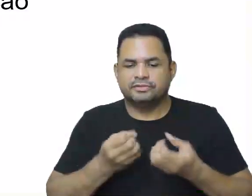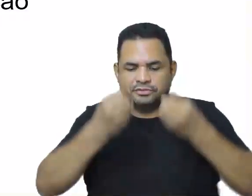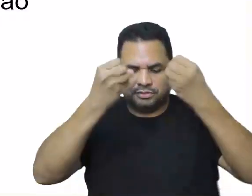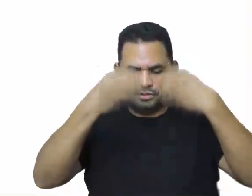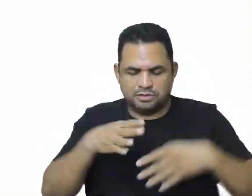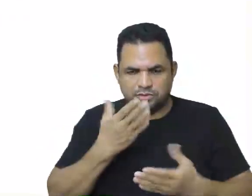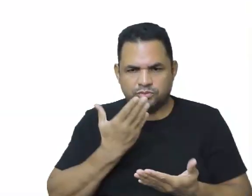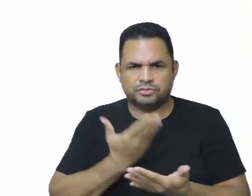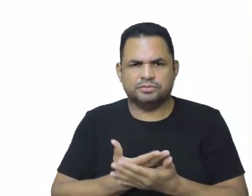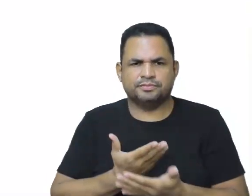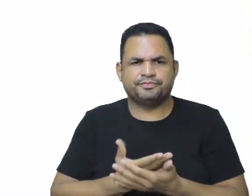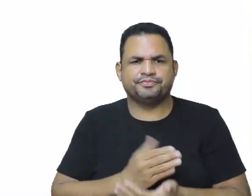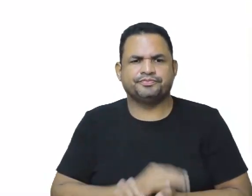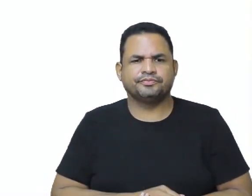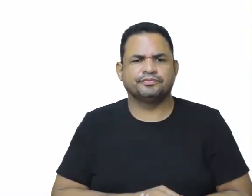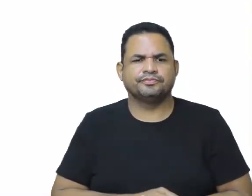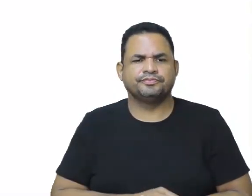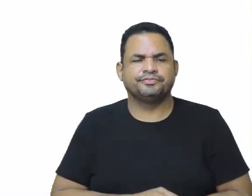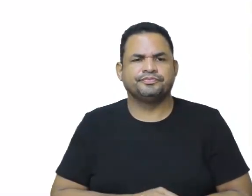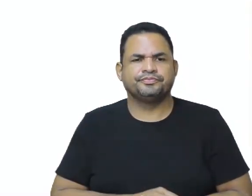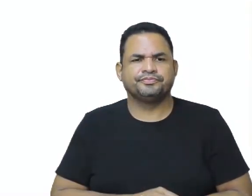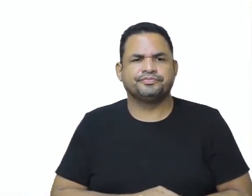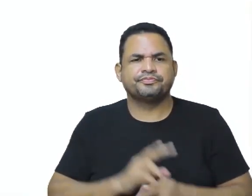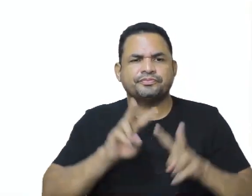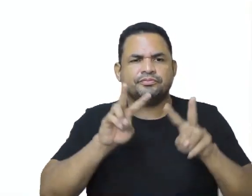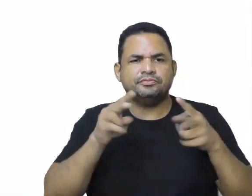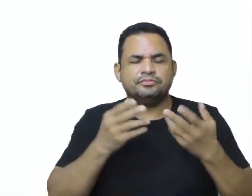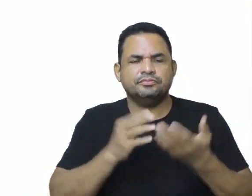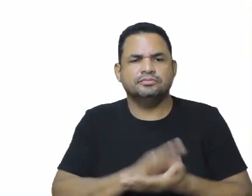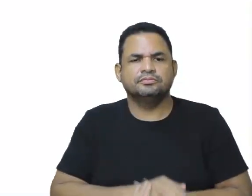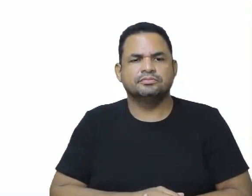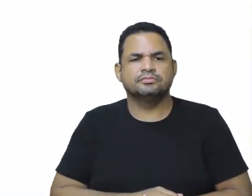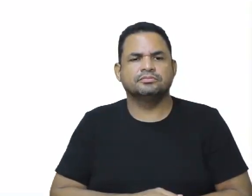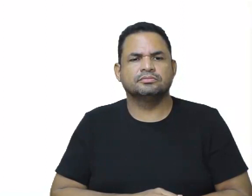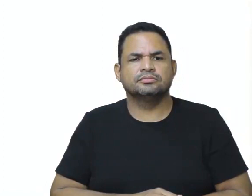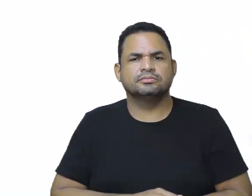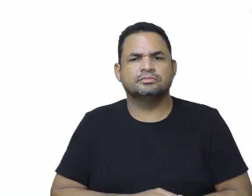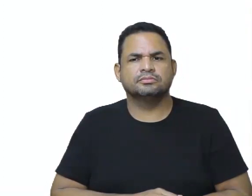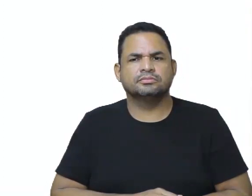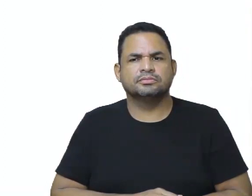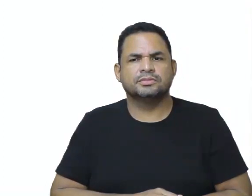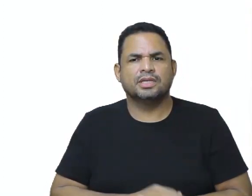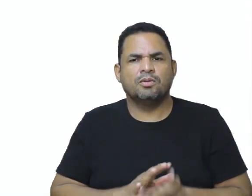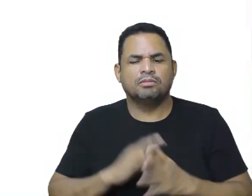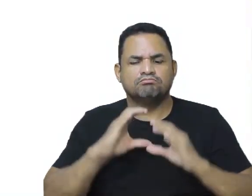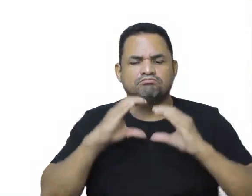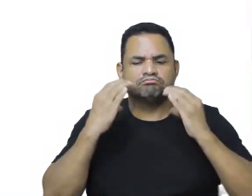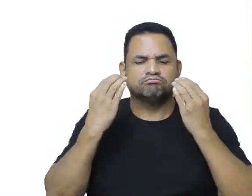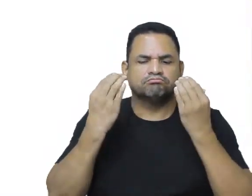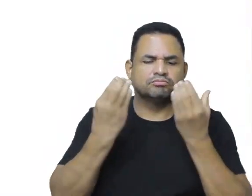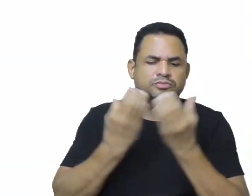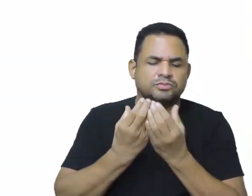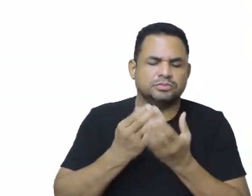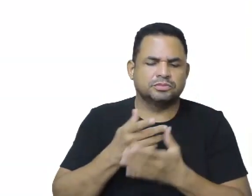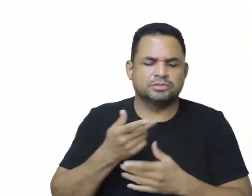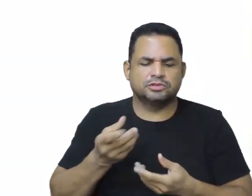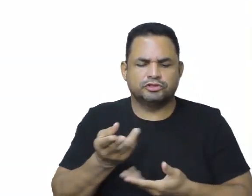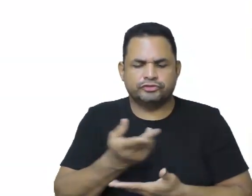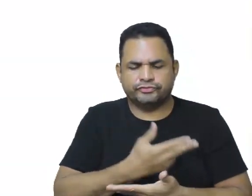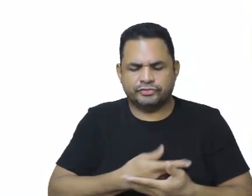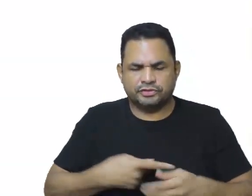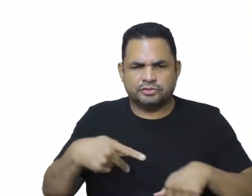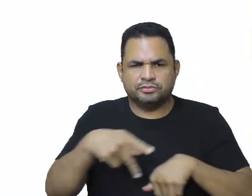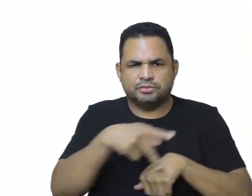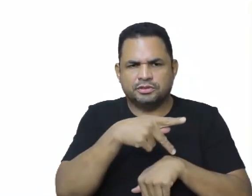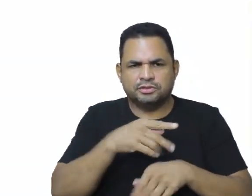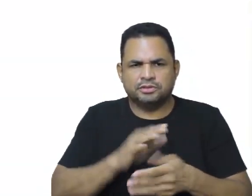aula. O texto acima se refere a uma grande conferência internacional sobre